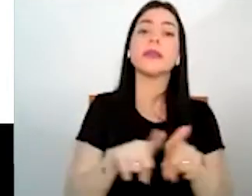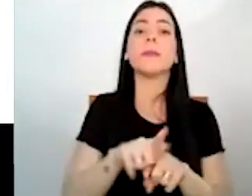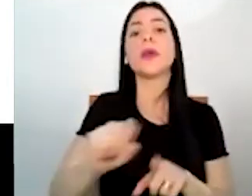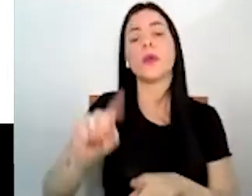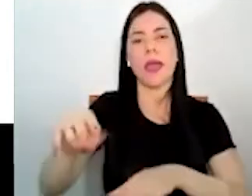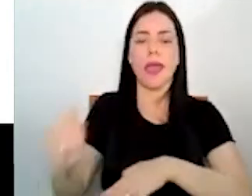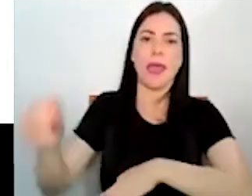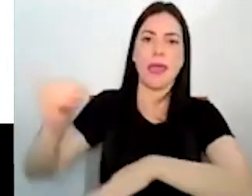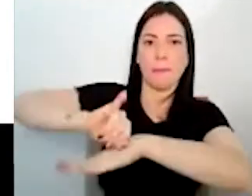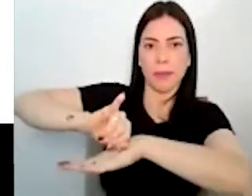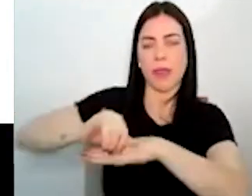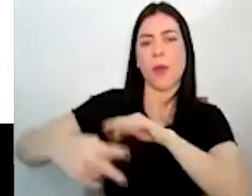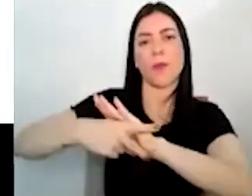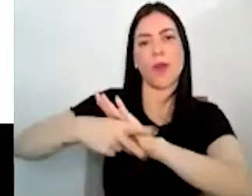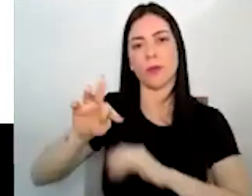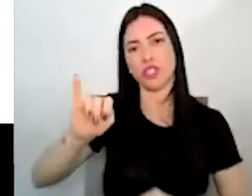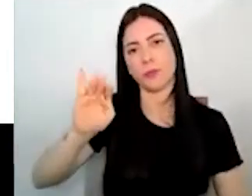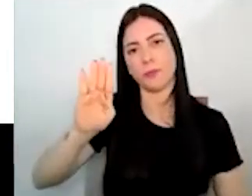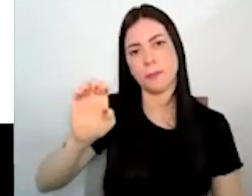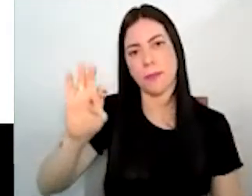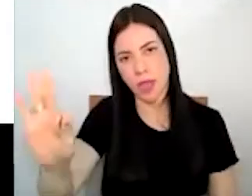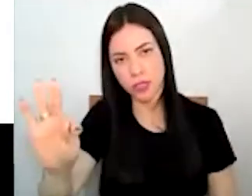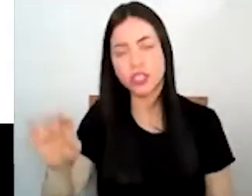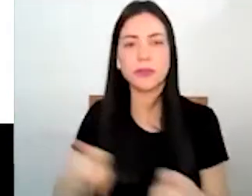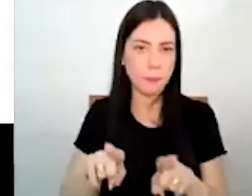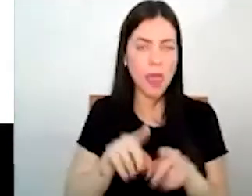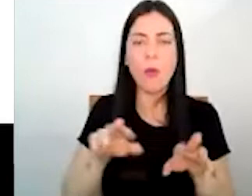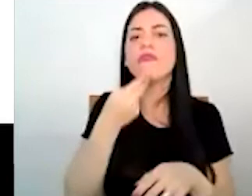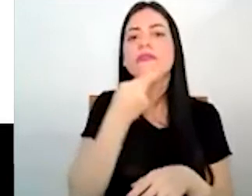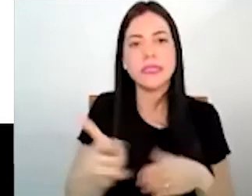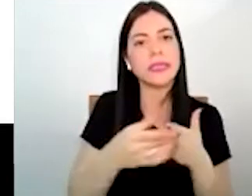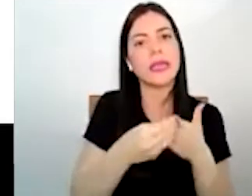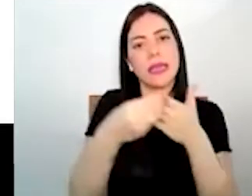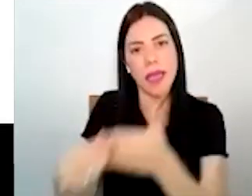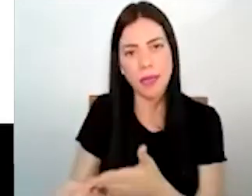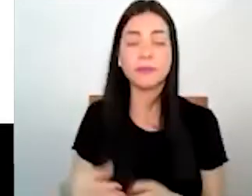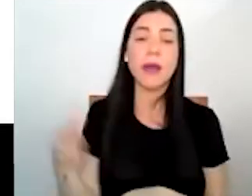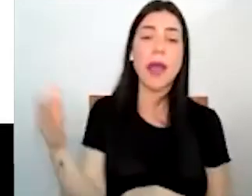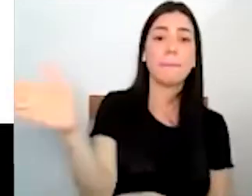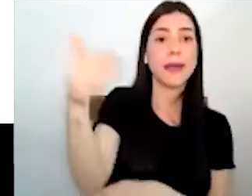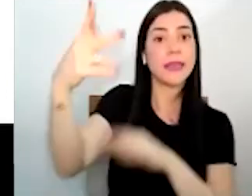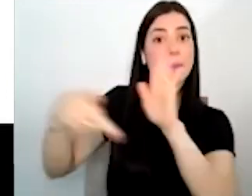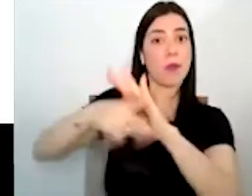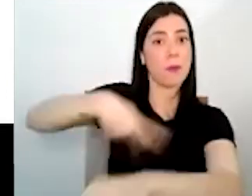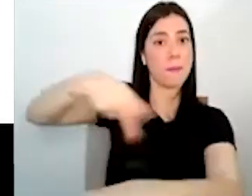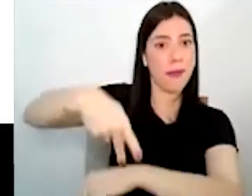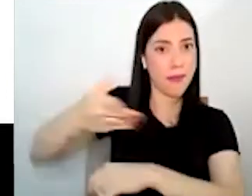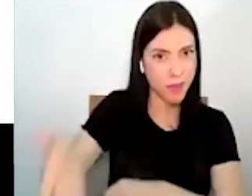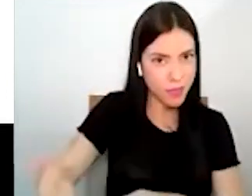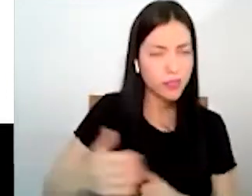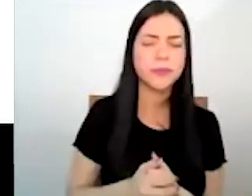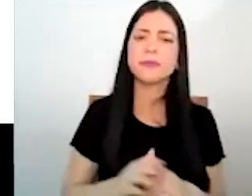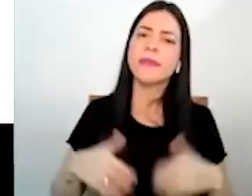capital do Tibete, a própria bandeira do Tibete e por aí vai. Então, foi a partir de recolher